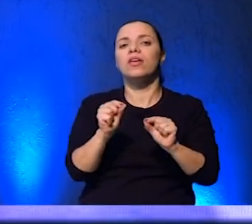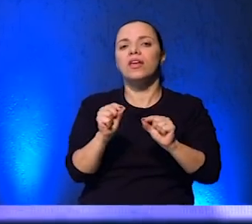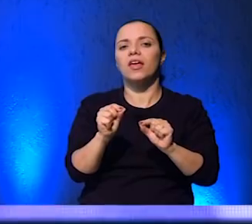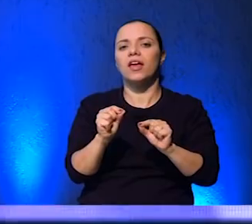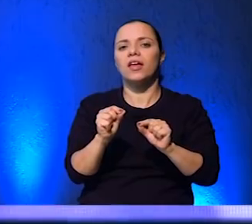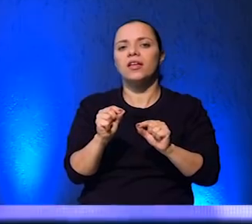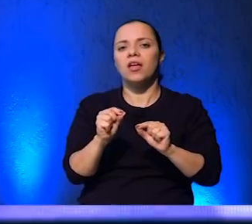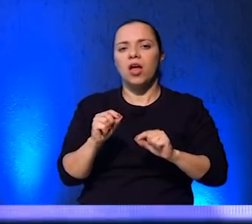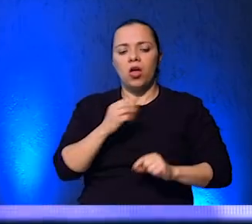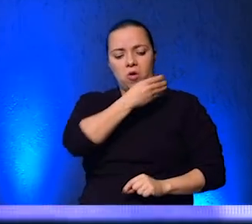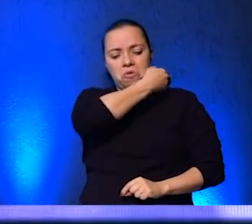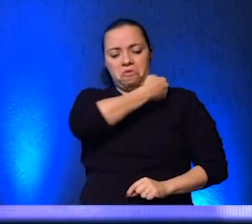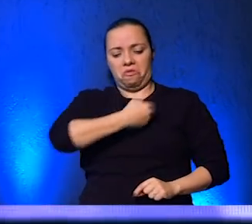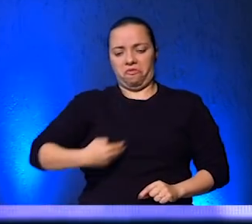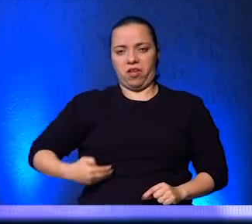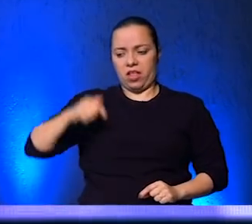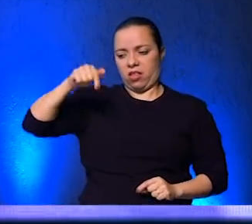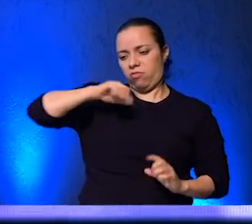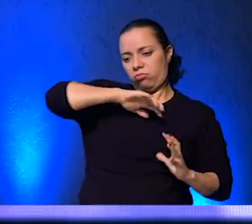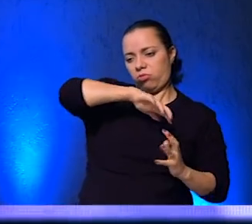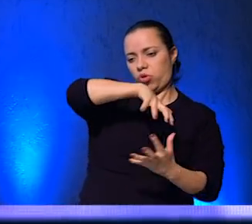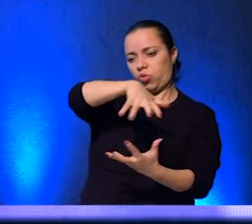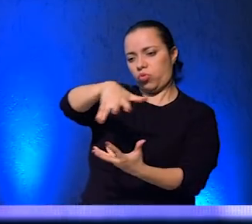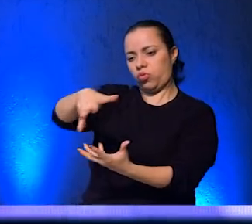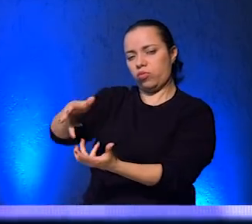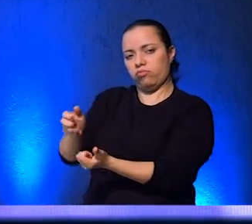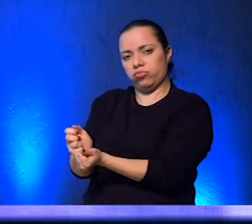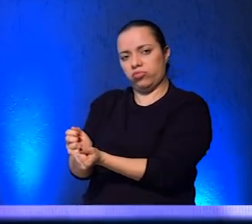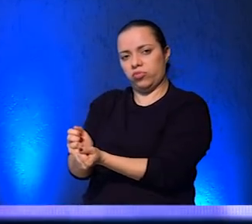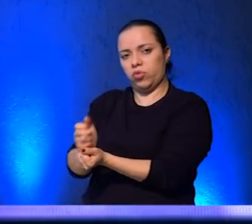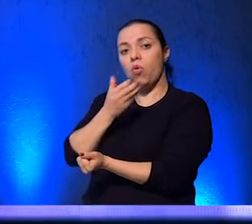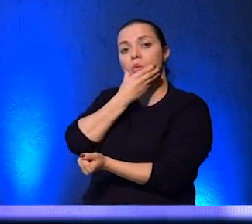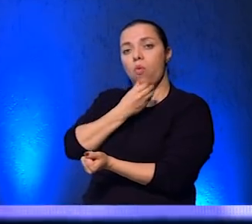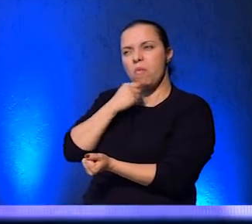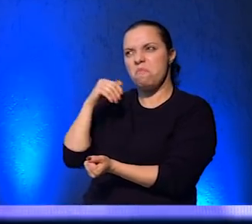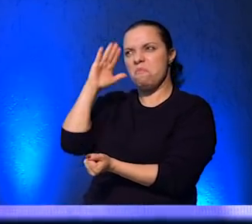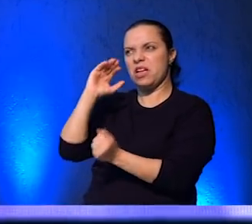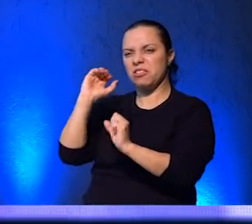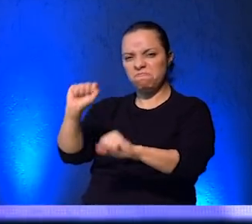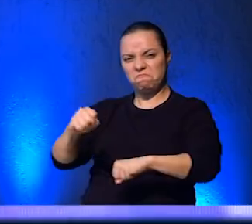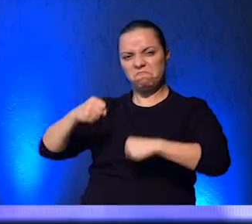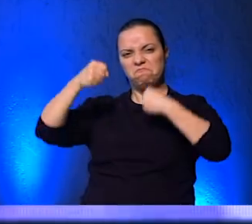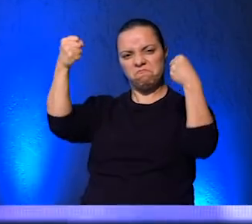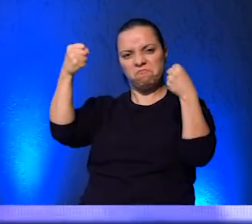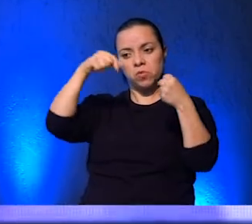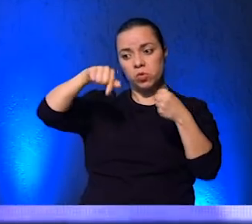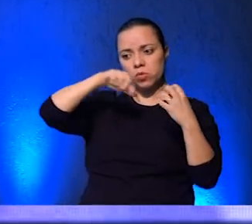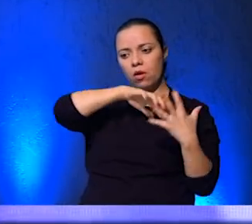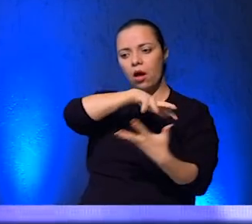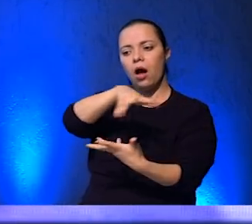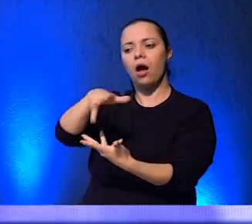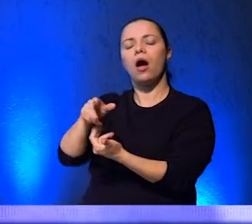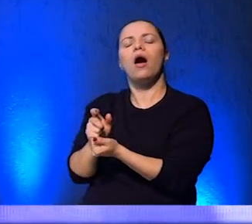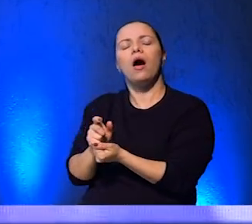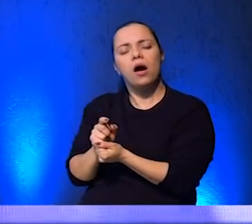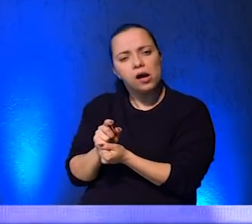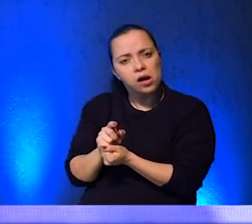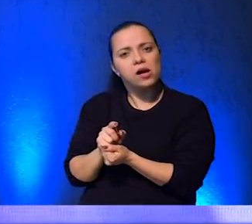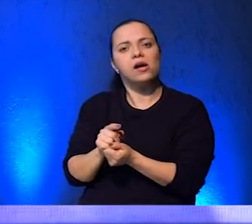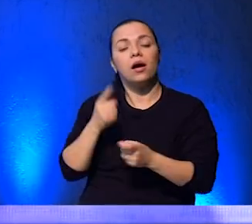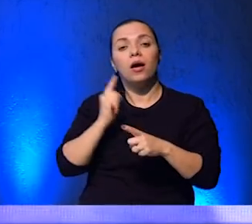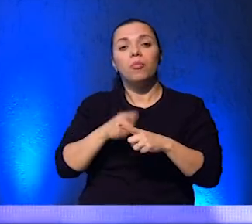poderosa da terra é porque ele tomou uma atitude diferente ele achou graça